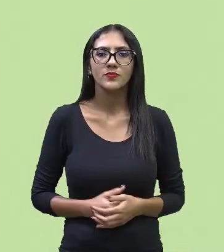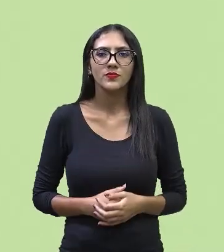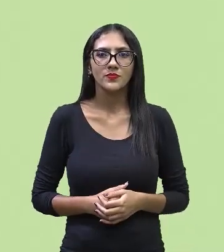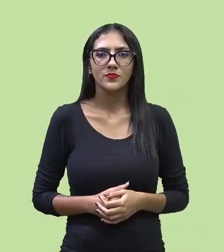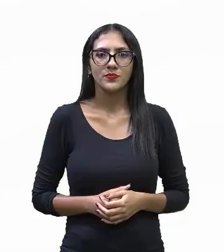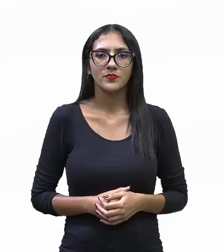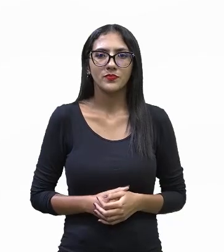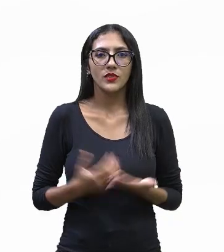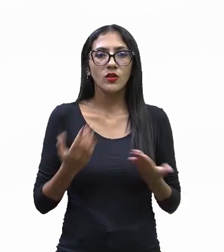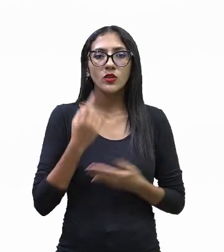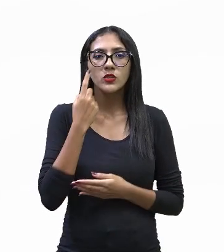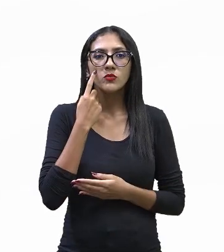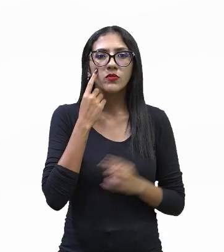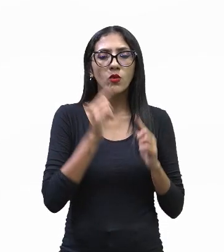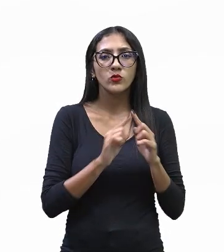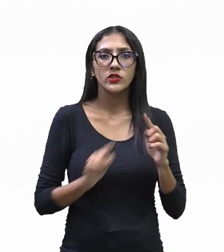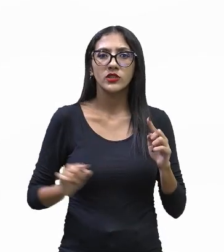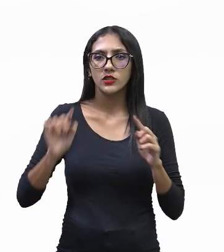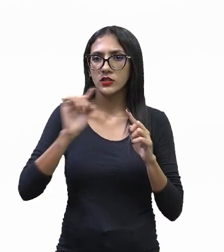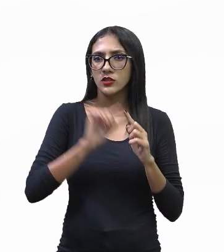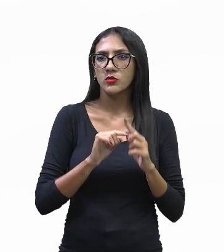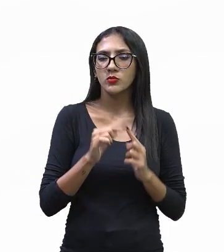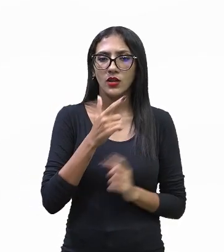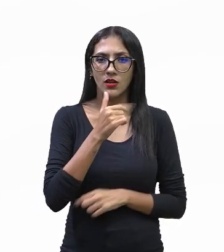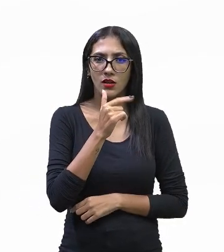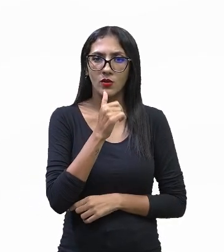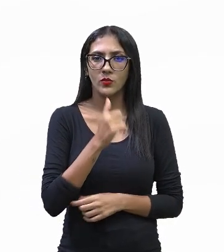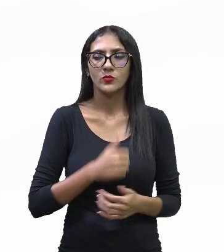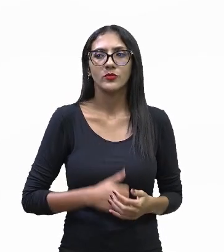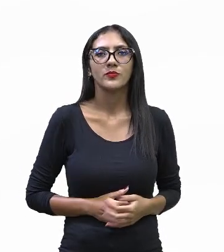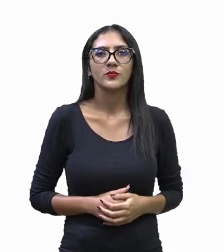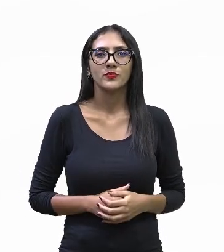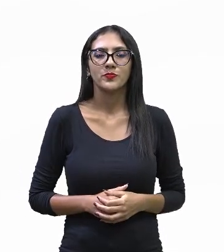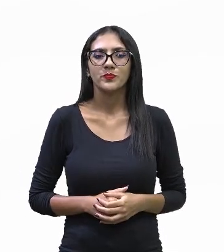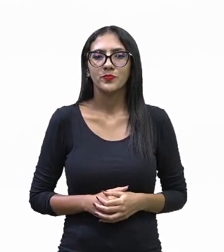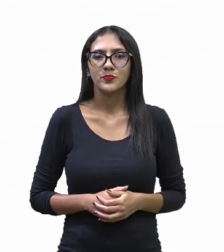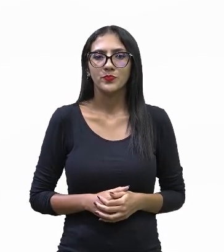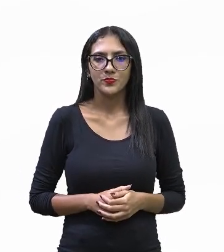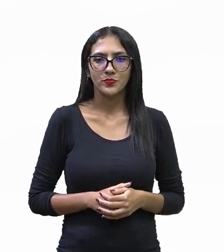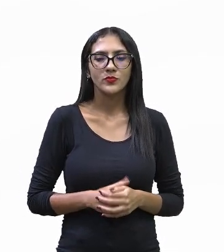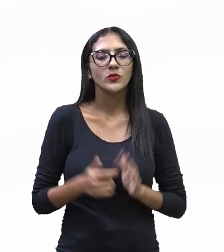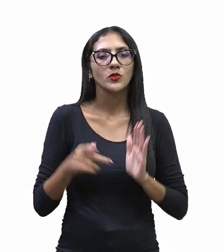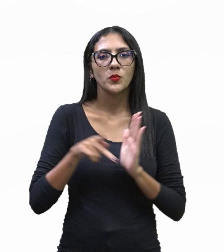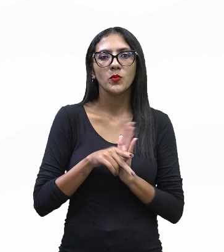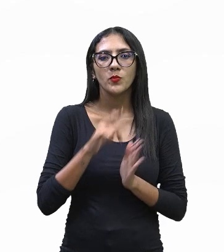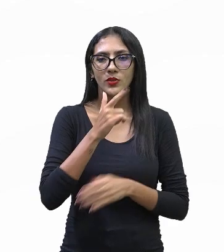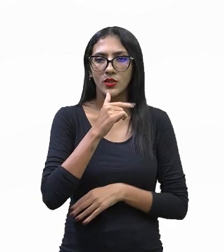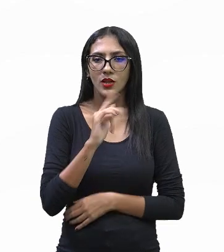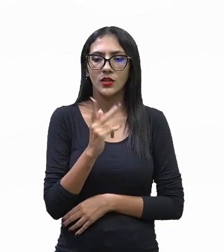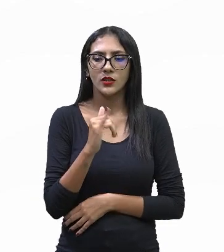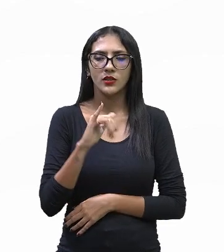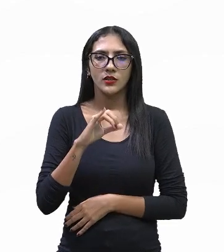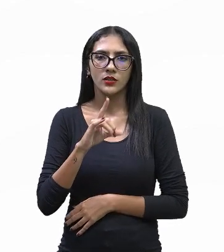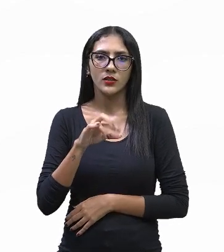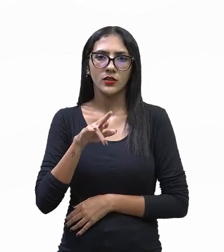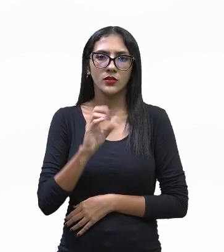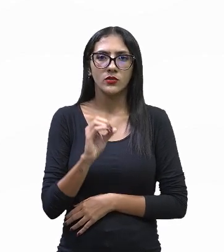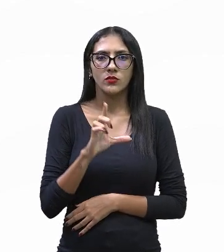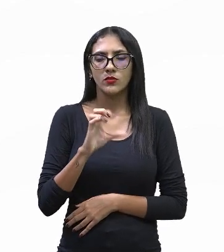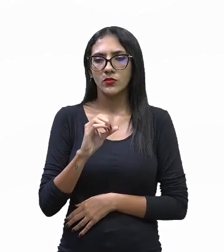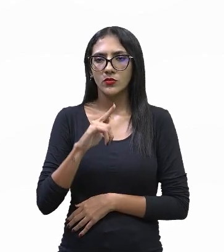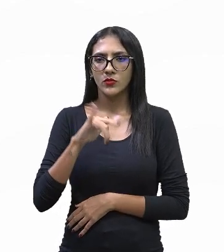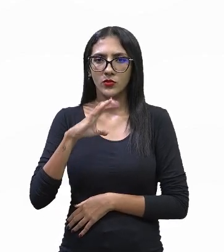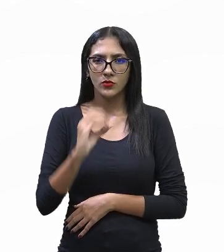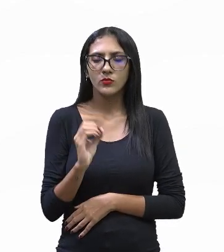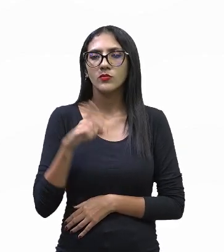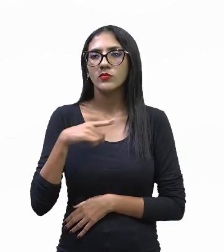do ciclo da água, olha só. Então, gente, o ciclo hidrológico, né, ou ciclo da água, ele já